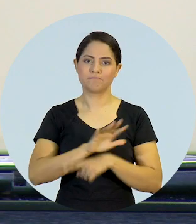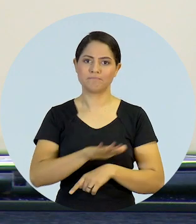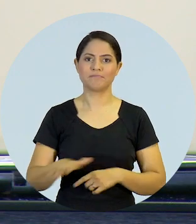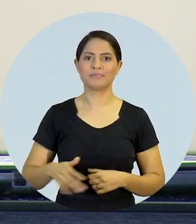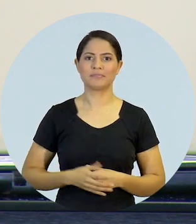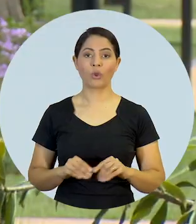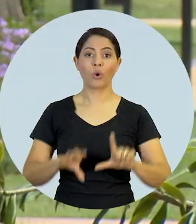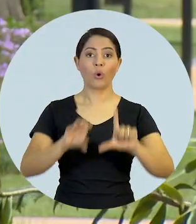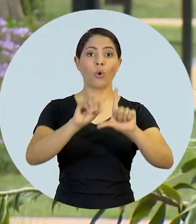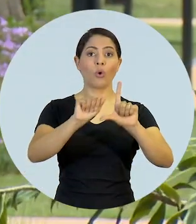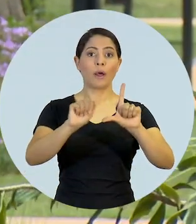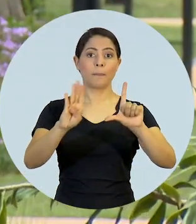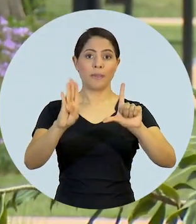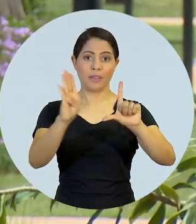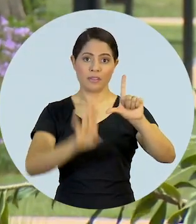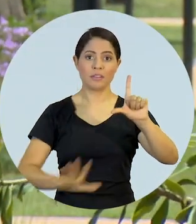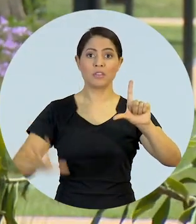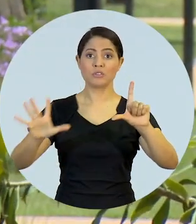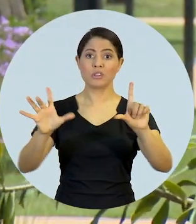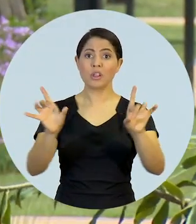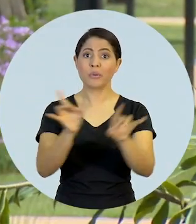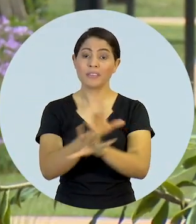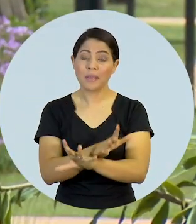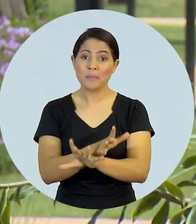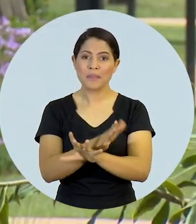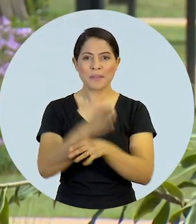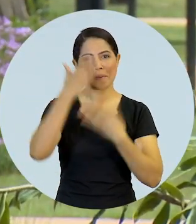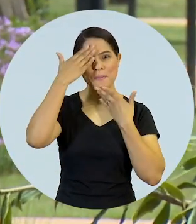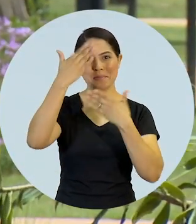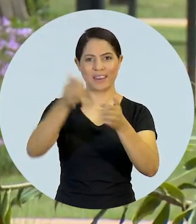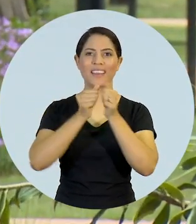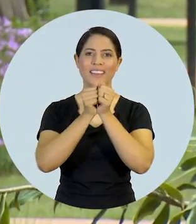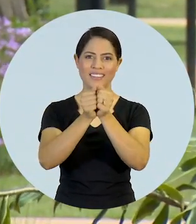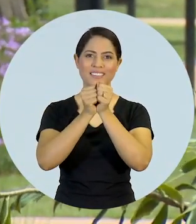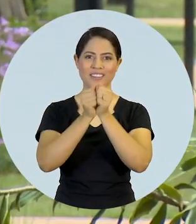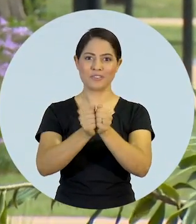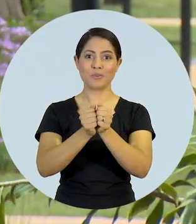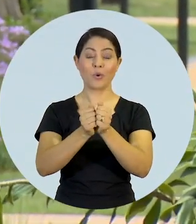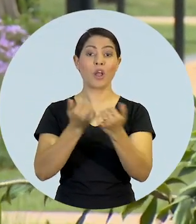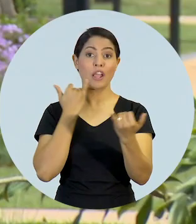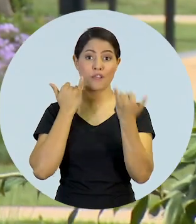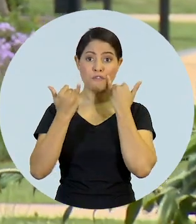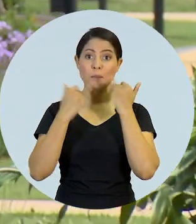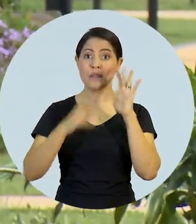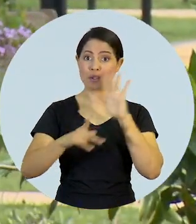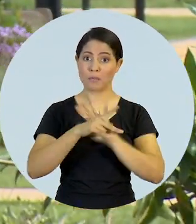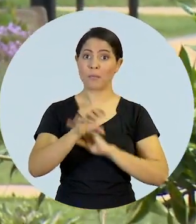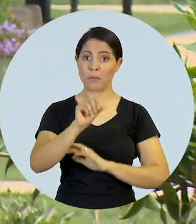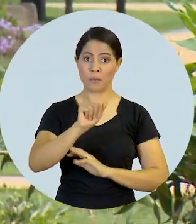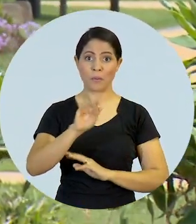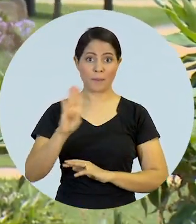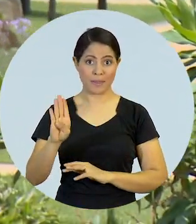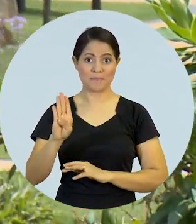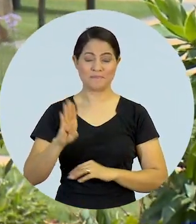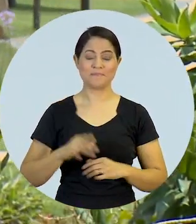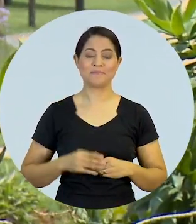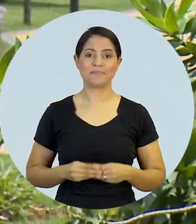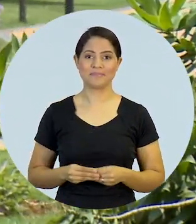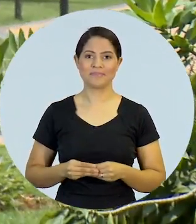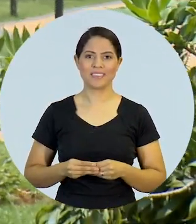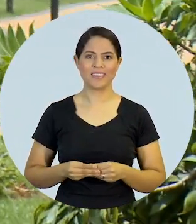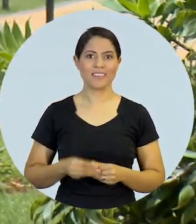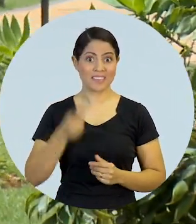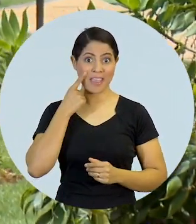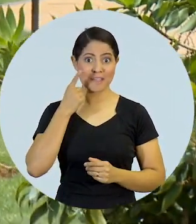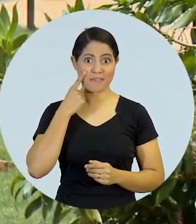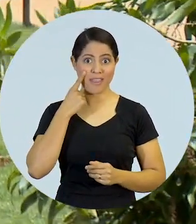dessas crianças. Este OAB Nacional termina aqui. Obrigada por acompanhar conosco todas as últimas informações da Ordem dos Advogados do